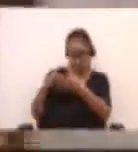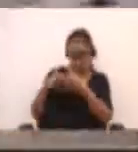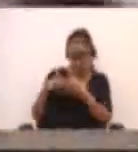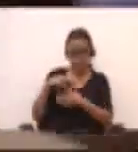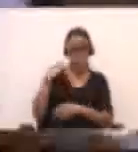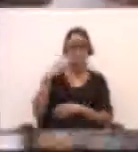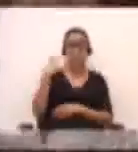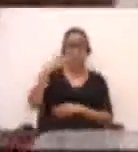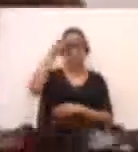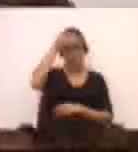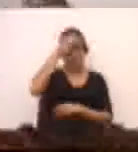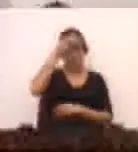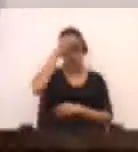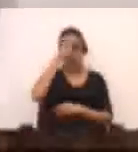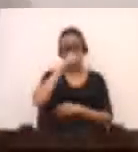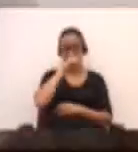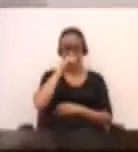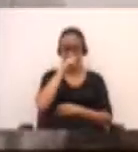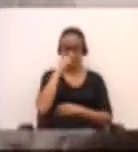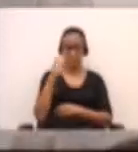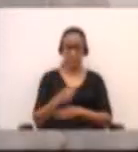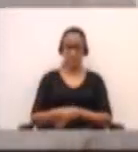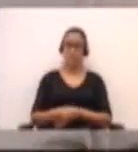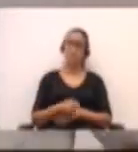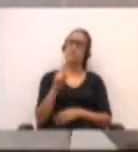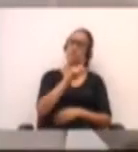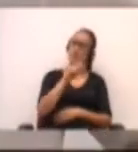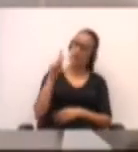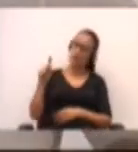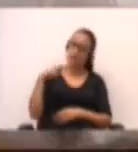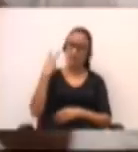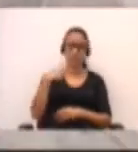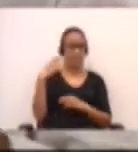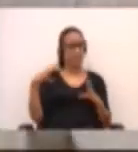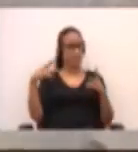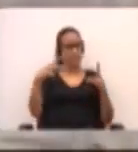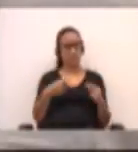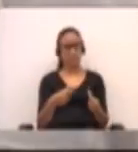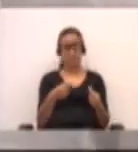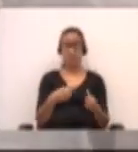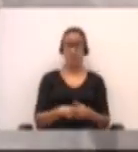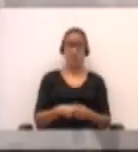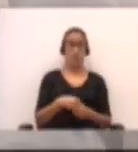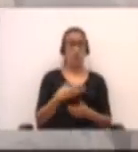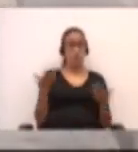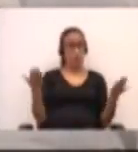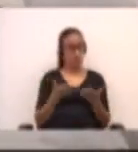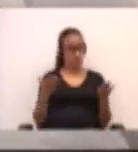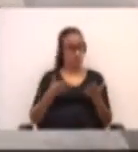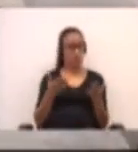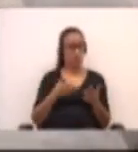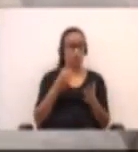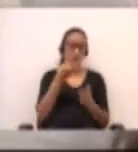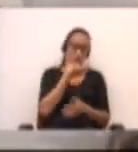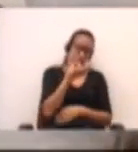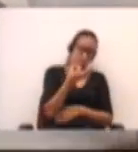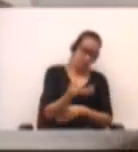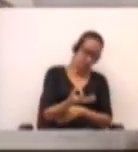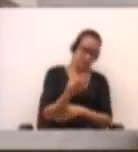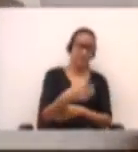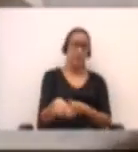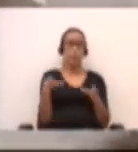ordem do vereador Jorge. Senhor presidente, senhoras vereadoras e senhores vereadores, o que nós estamos propondo hoje é uma comissão de